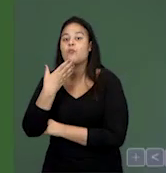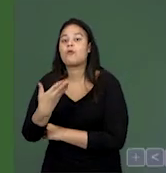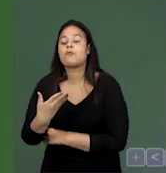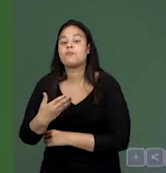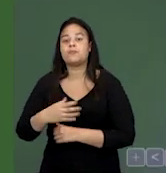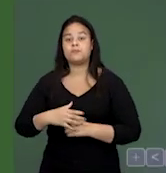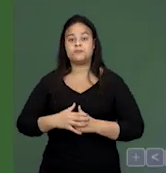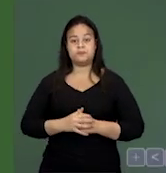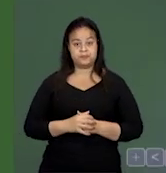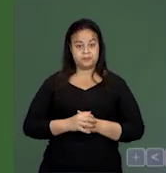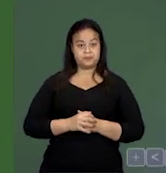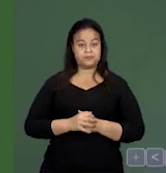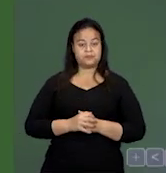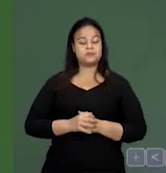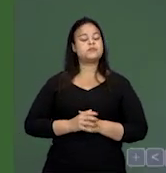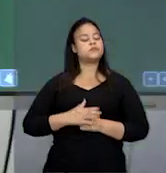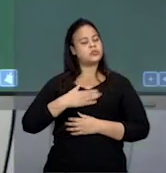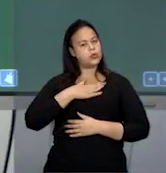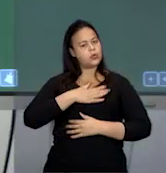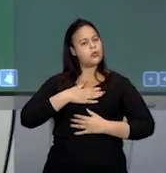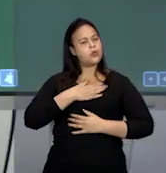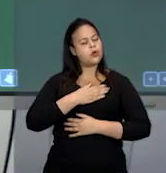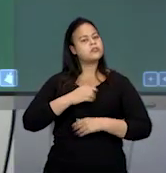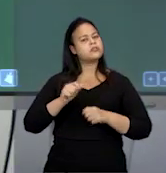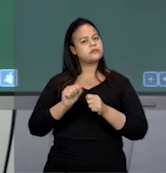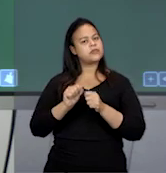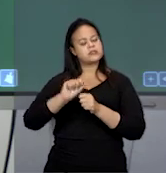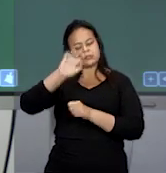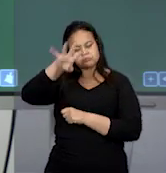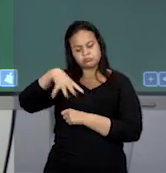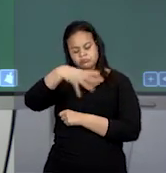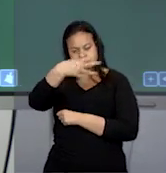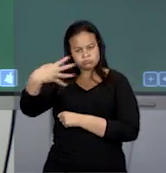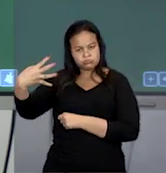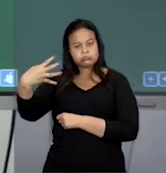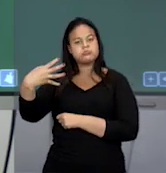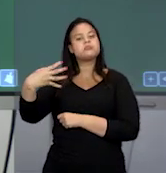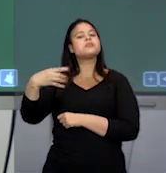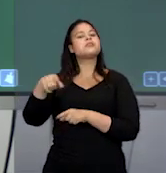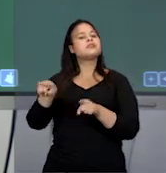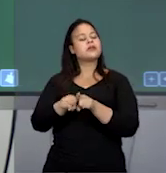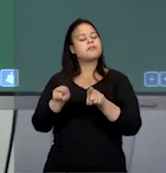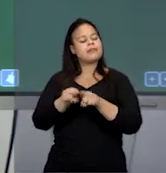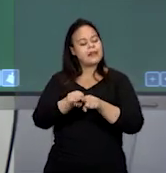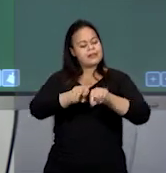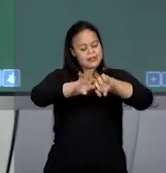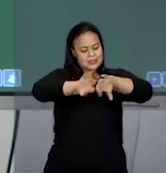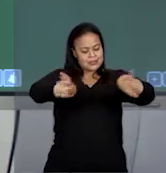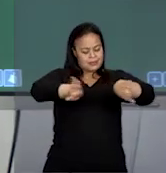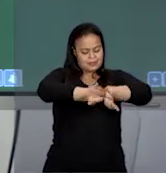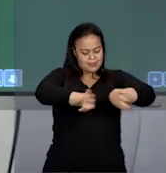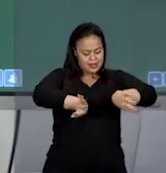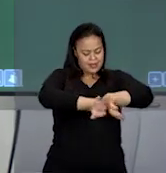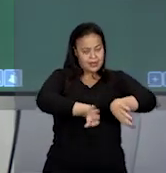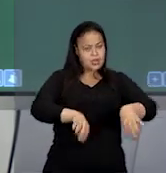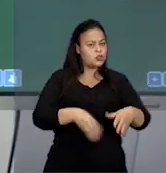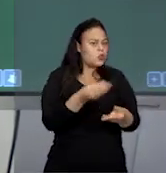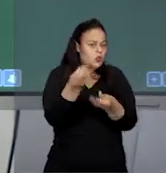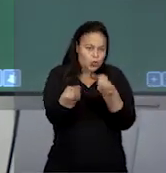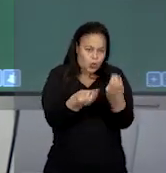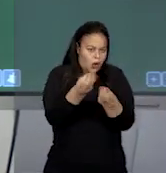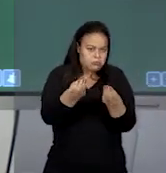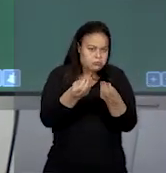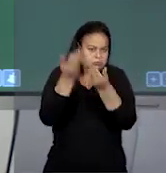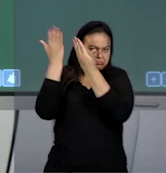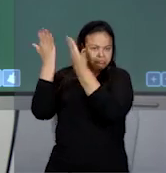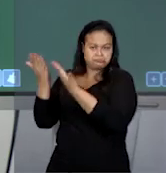gosto de fazer muito pelo quadro. E também, igual eu falei na aula, eu gosto de fazer separadamente. Como que vai ficar isso? Então,